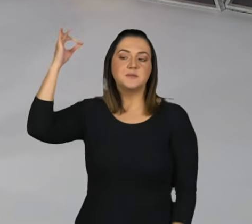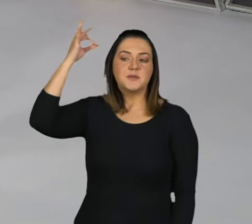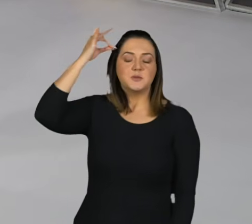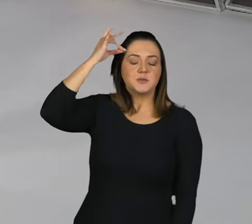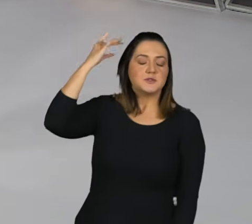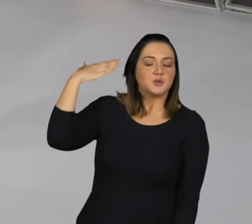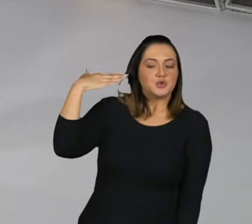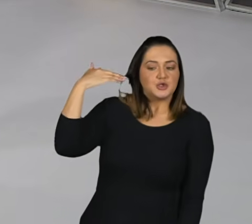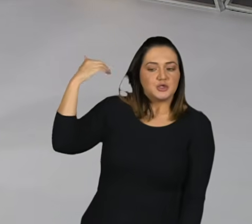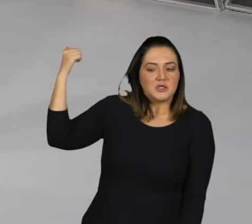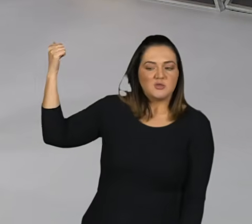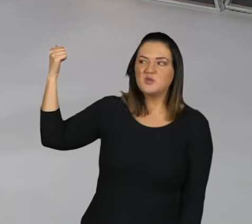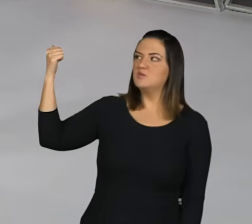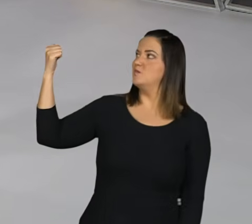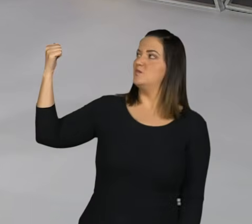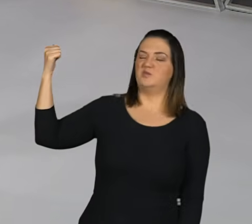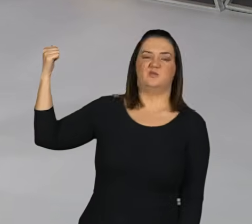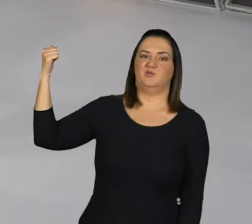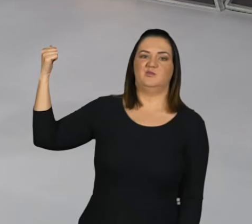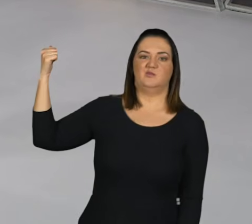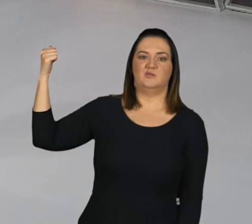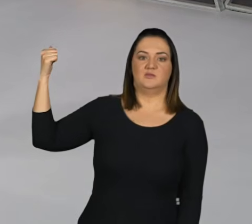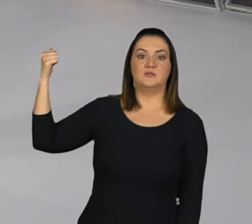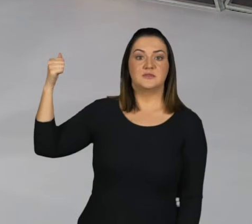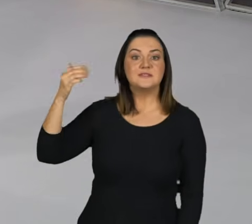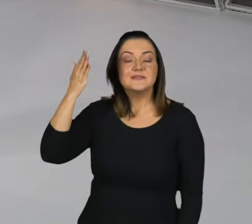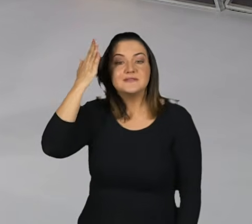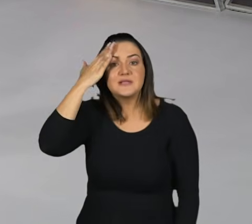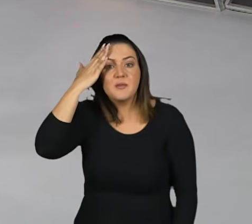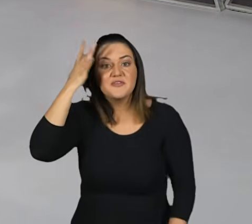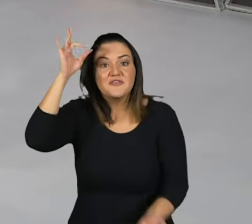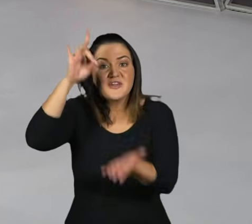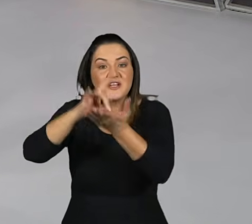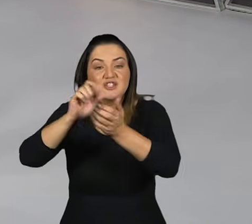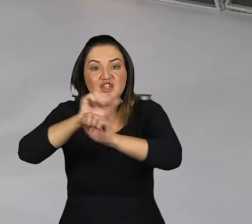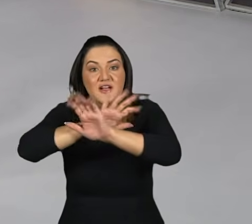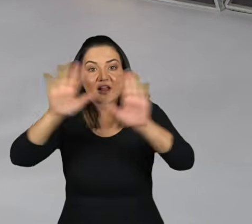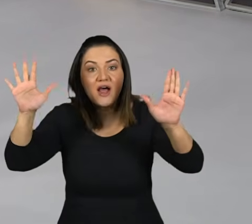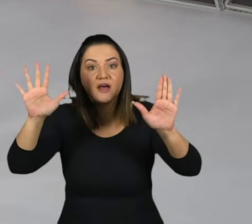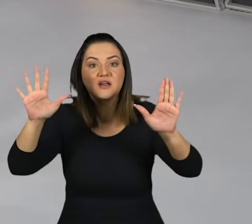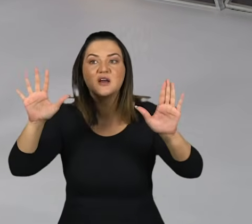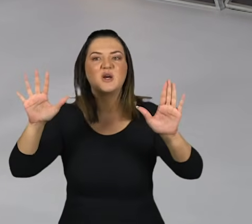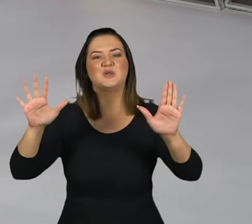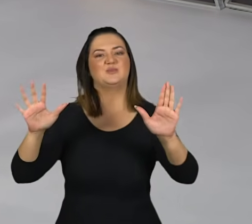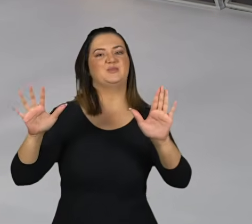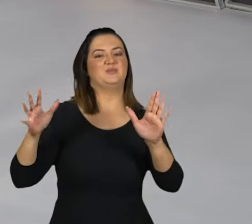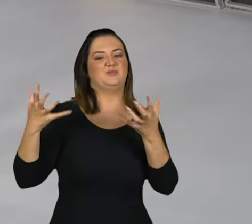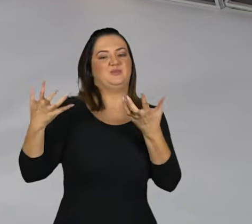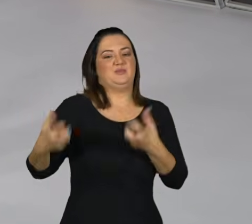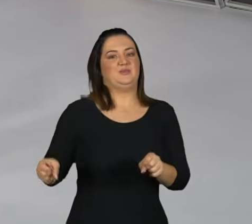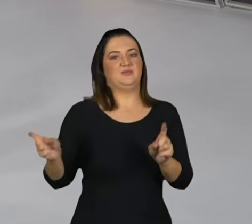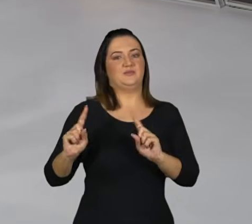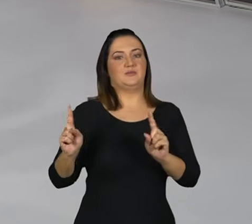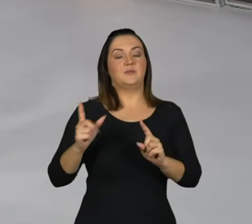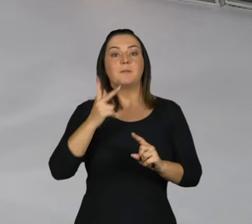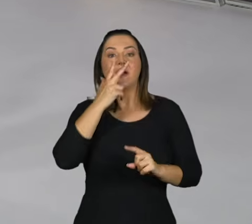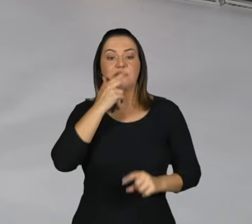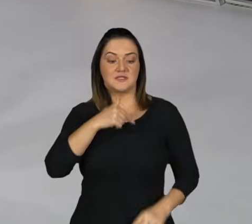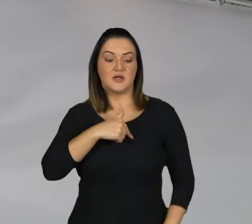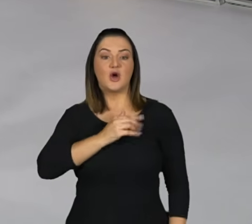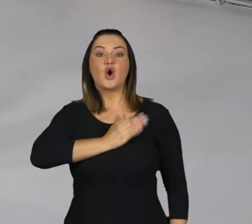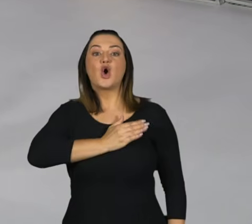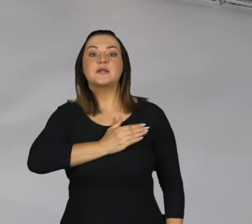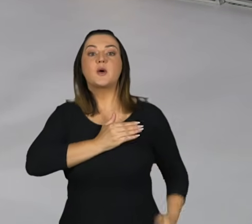aceita. Escuta a verdade clara e não aceita. A pessoa endurece o coração. Endurecer